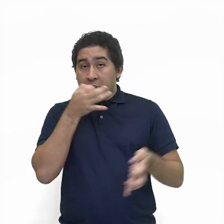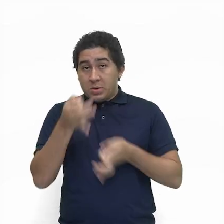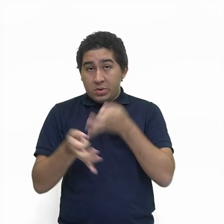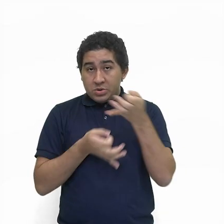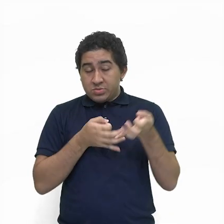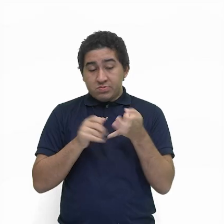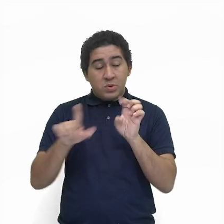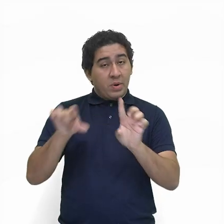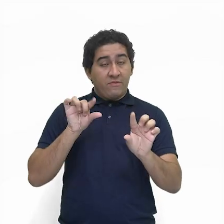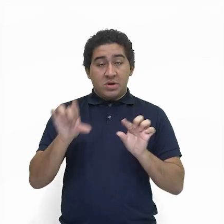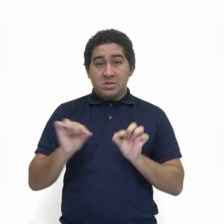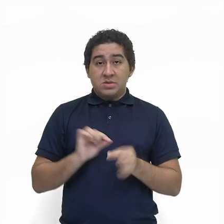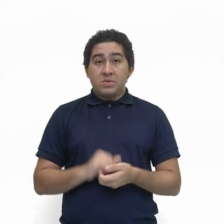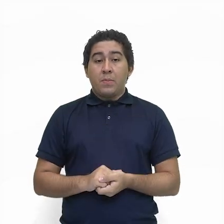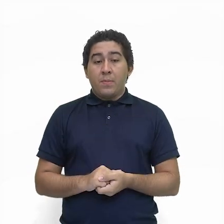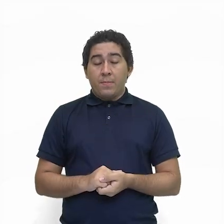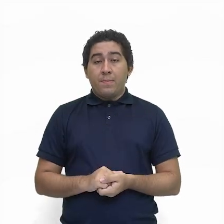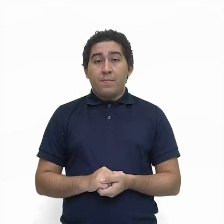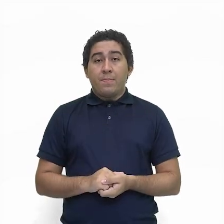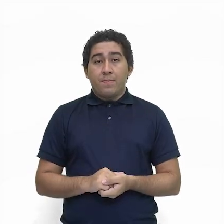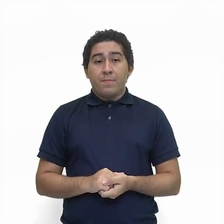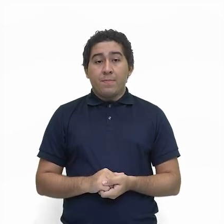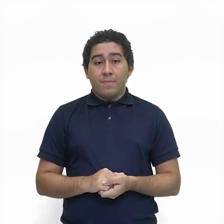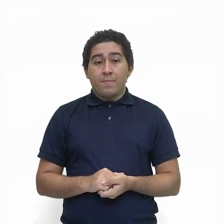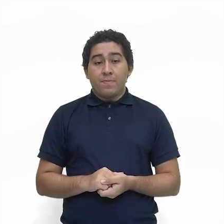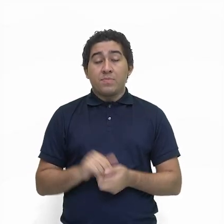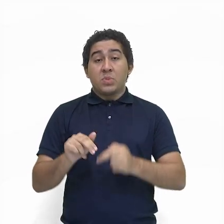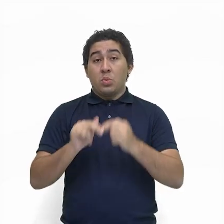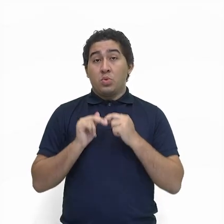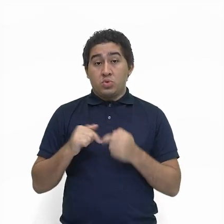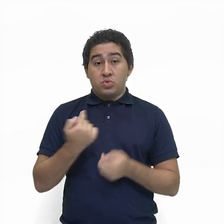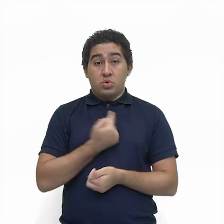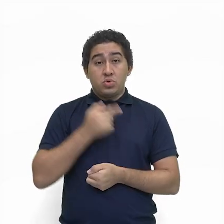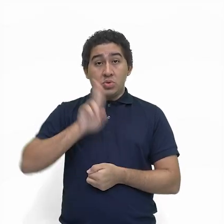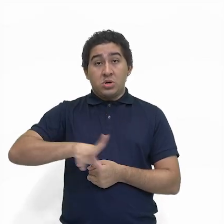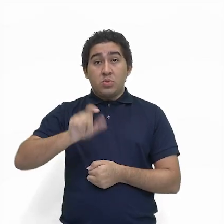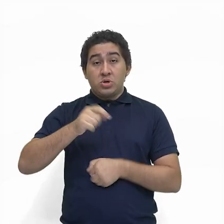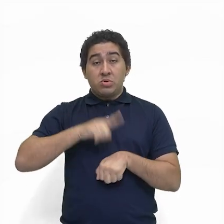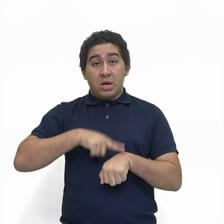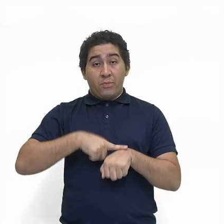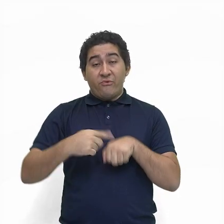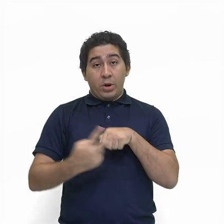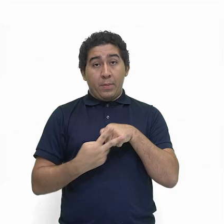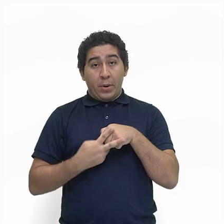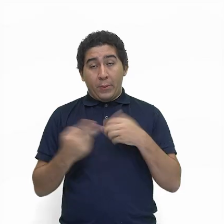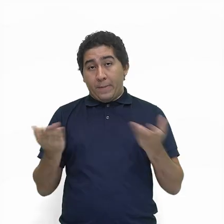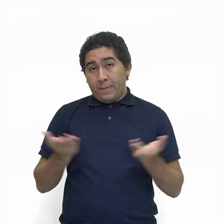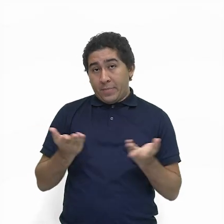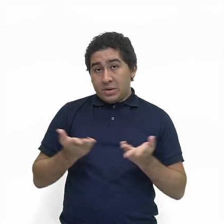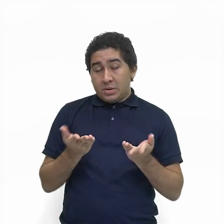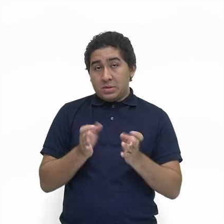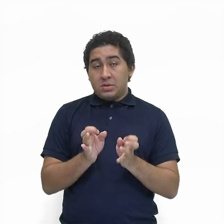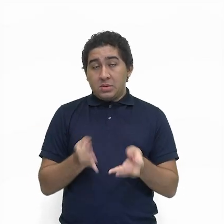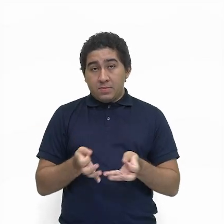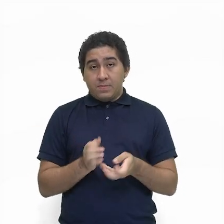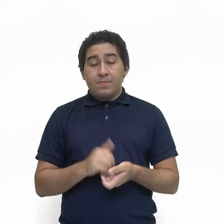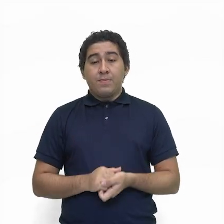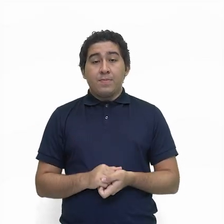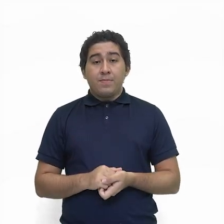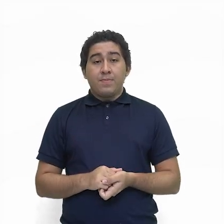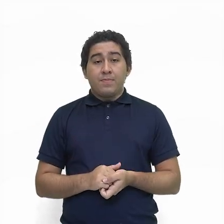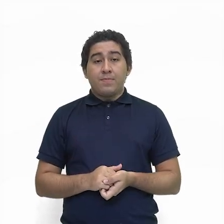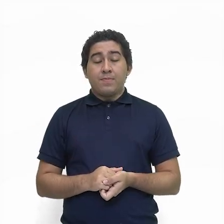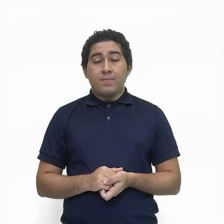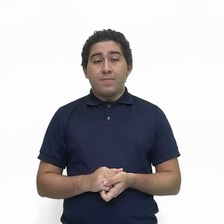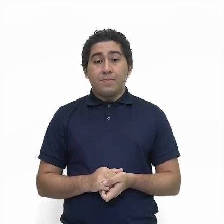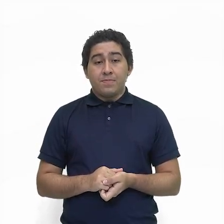opiniões, preferências. É para isso que nós utilizamos o simple present. Vamos agora